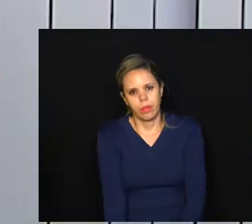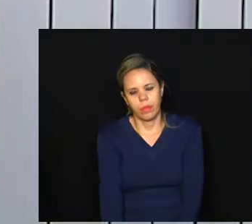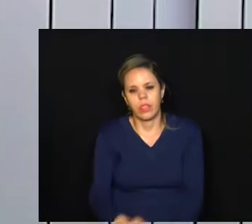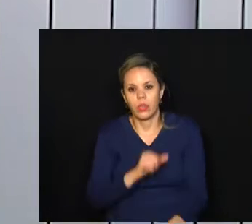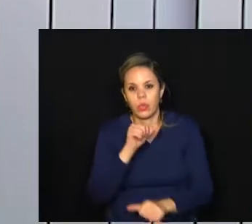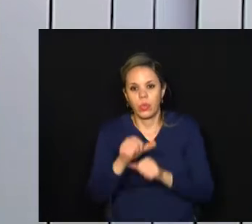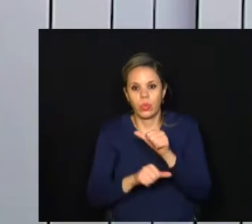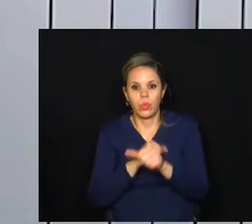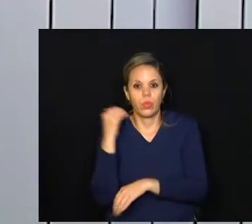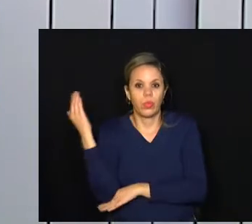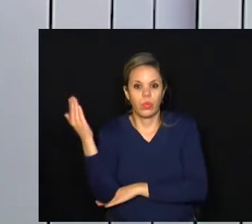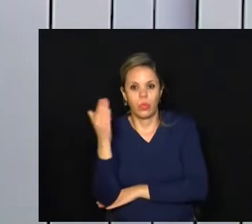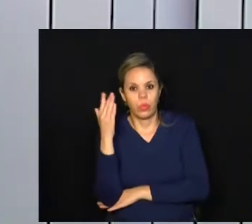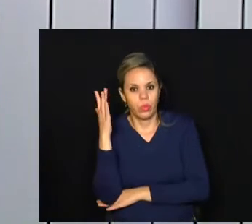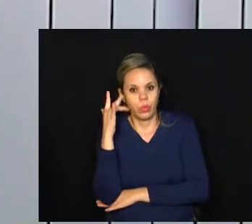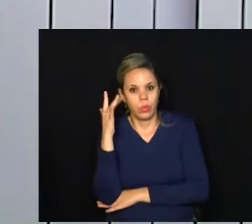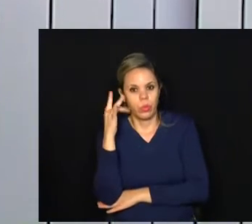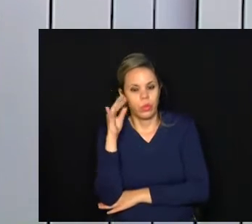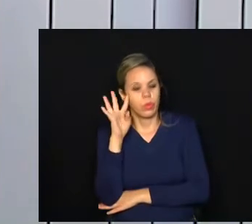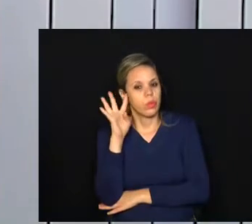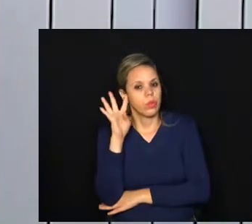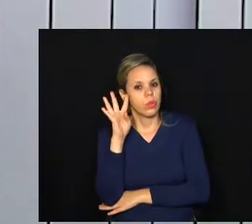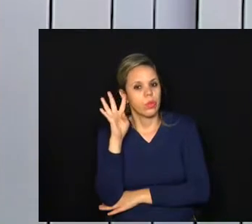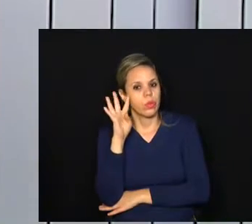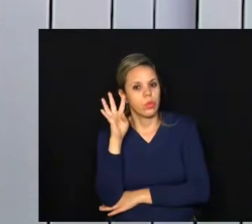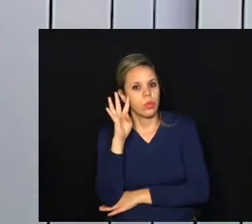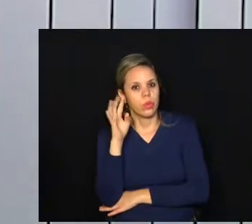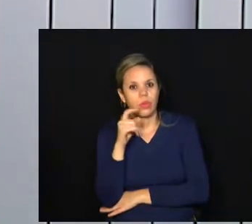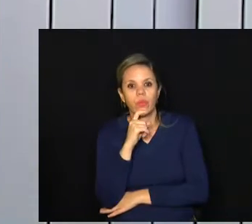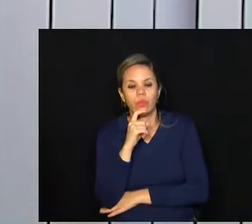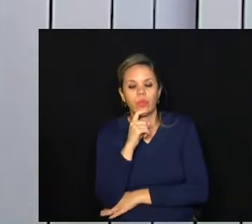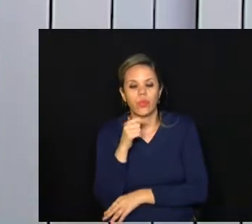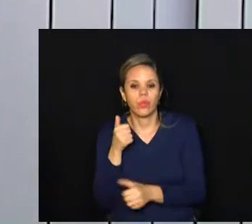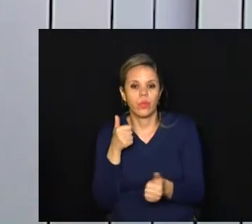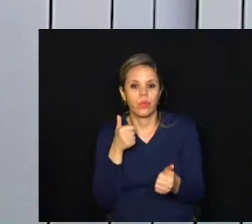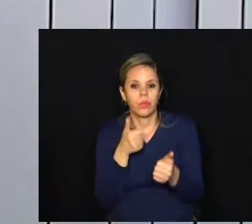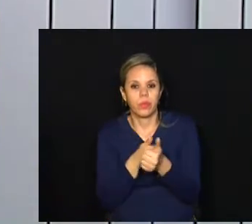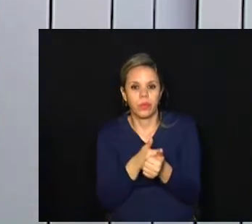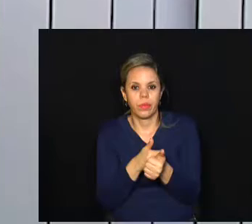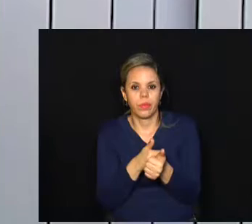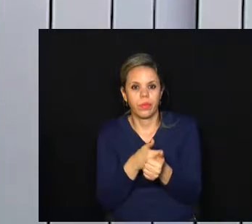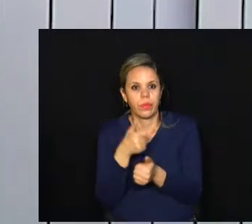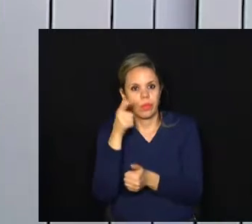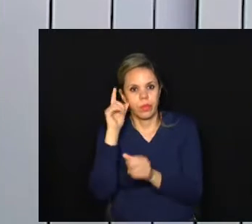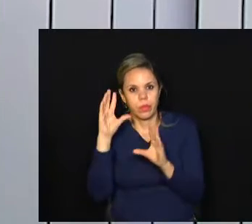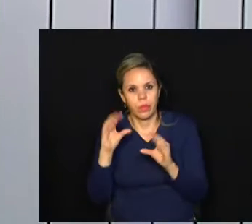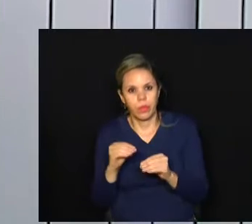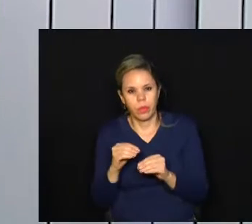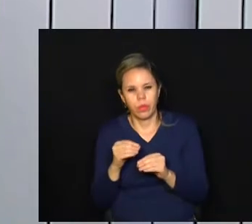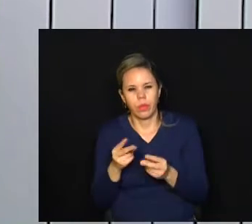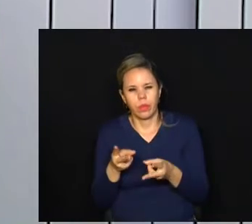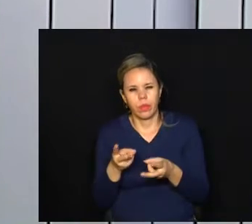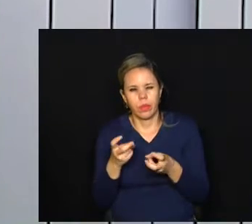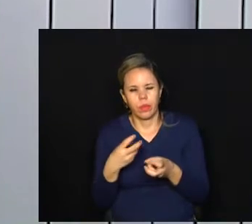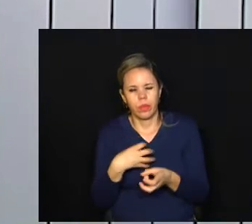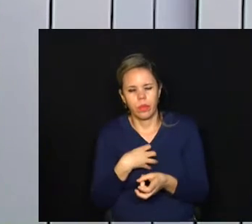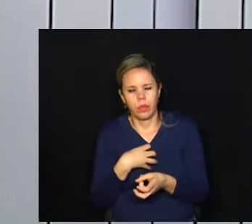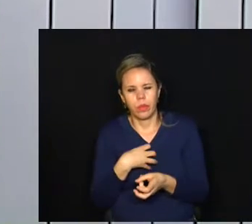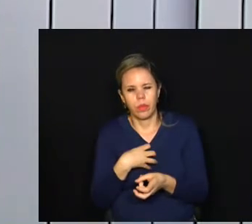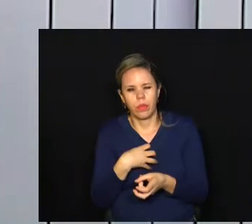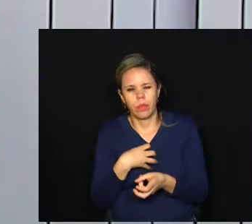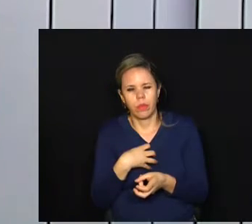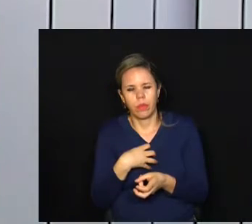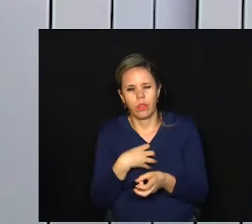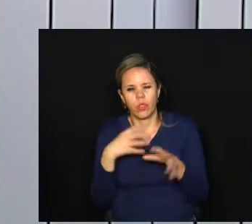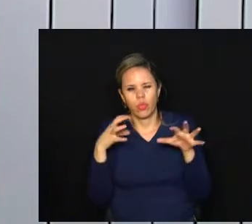Mudança no tempo, Para amanhã, quarta-feira, frente fria se aproximando. Ontem à noite você já percebeu, Deve ter caído